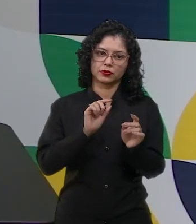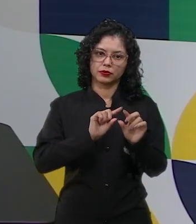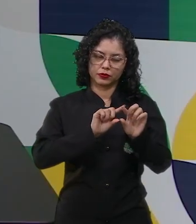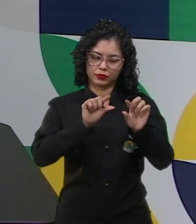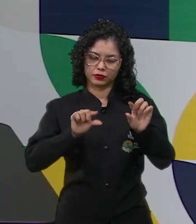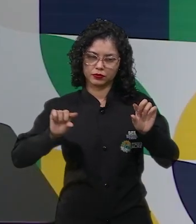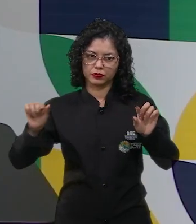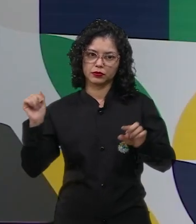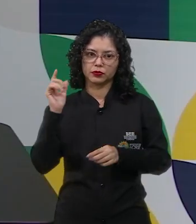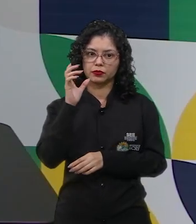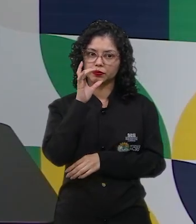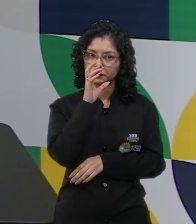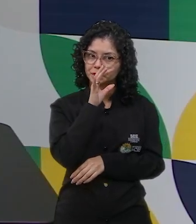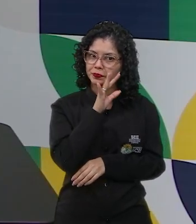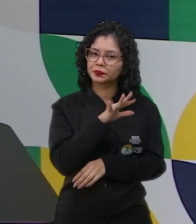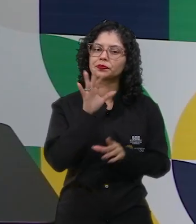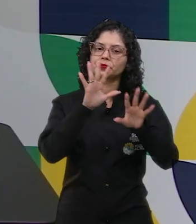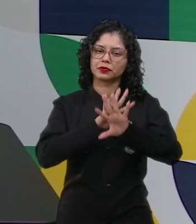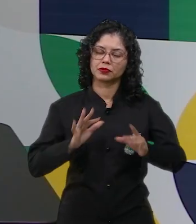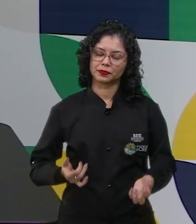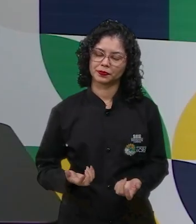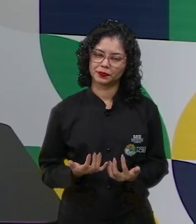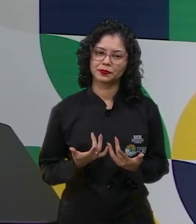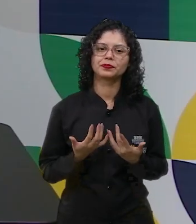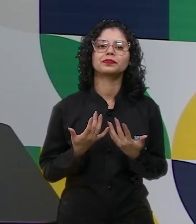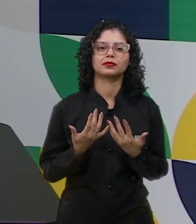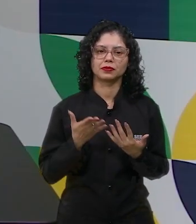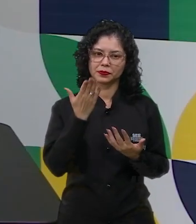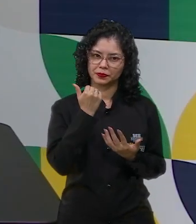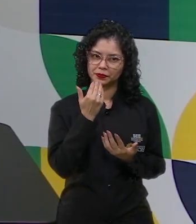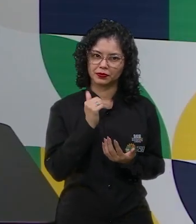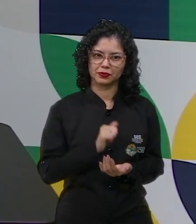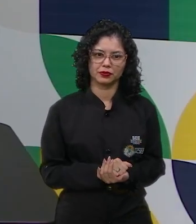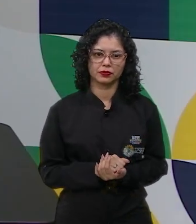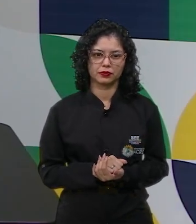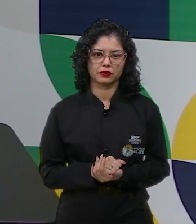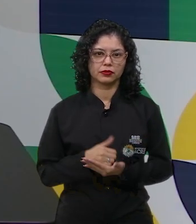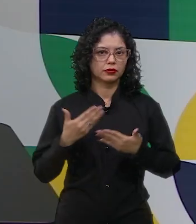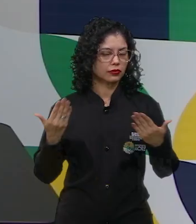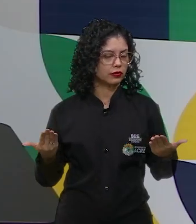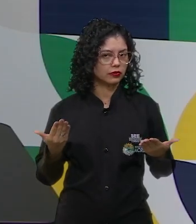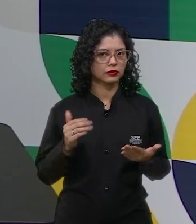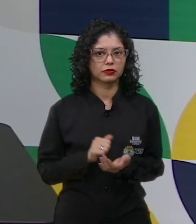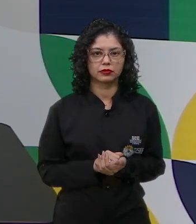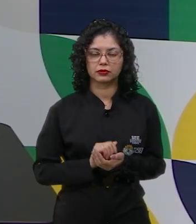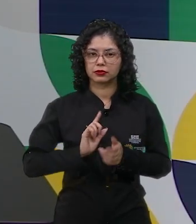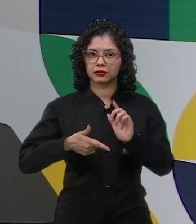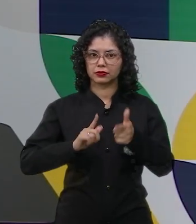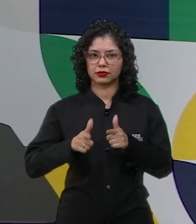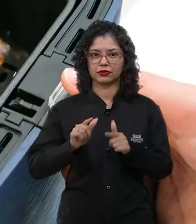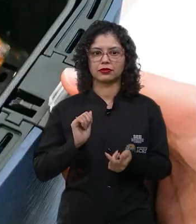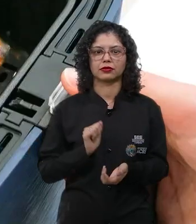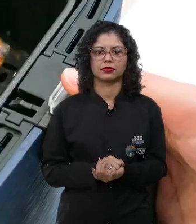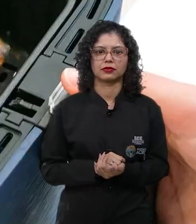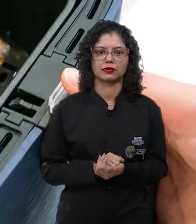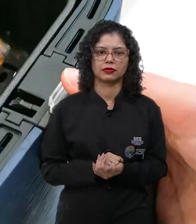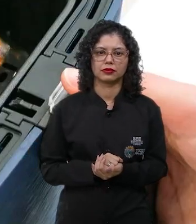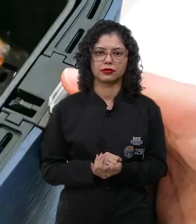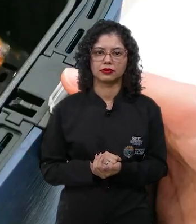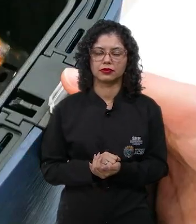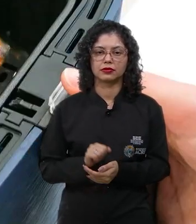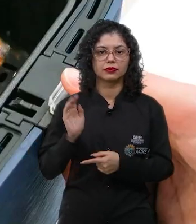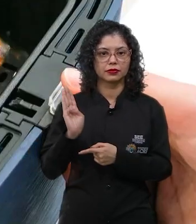de ar quente que vai cozinhar ali o nosso alimento. Então, a alternativa correta é a